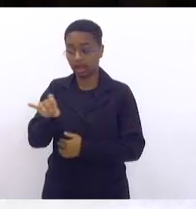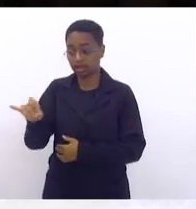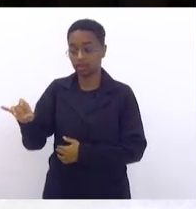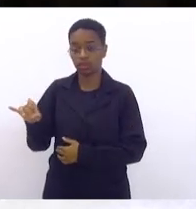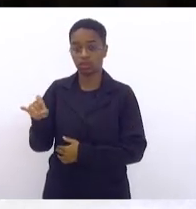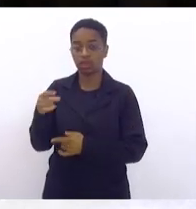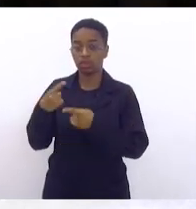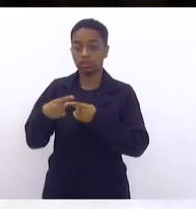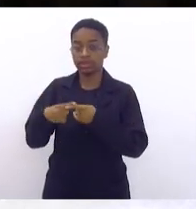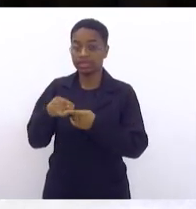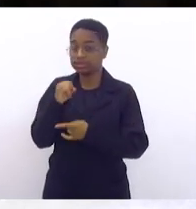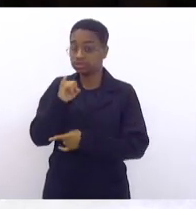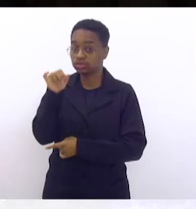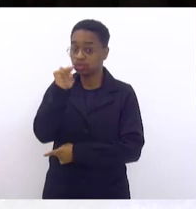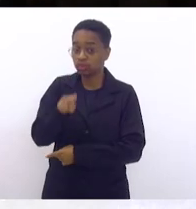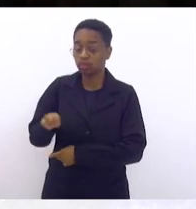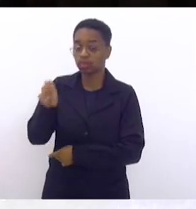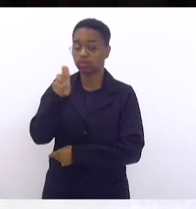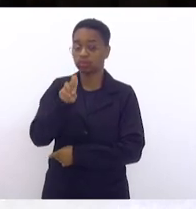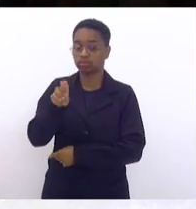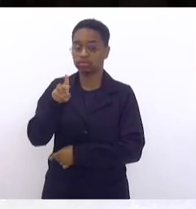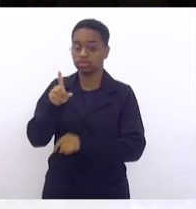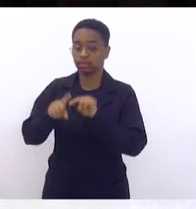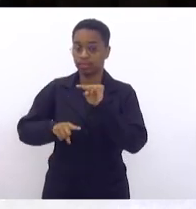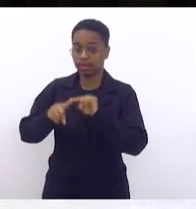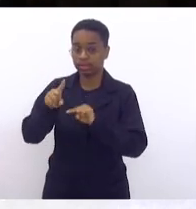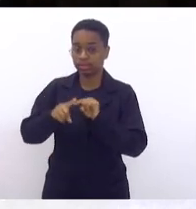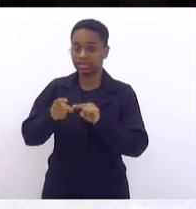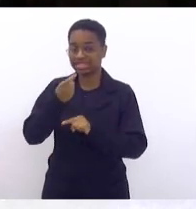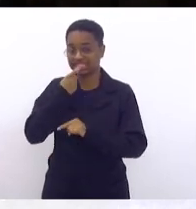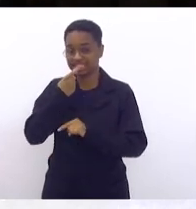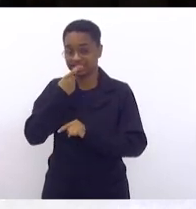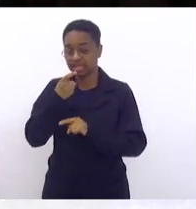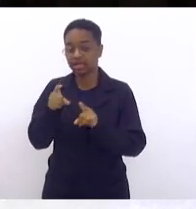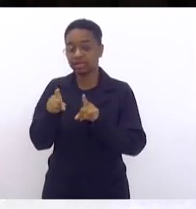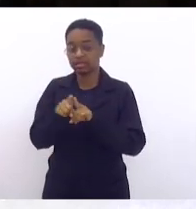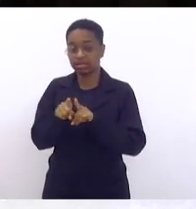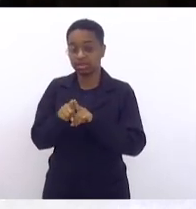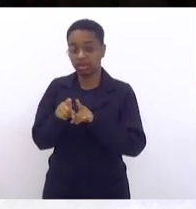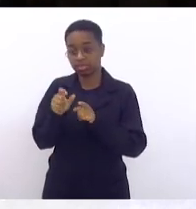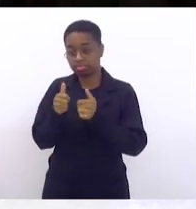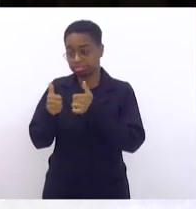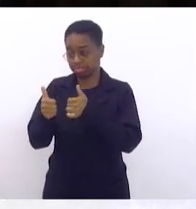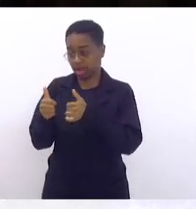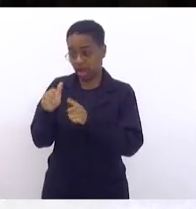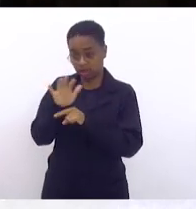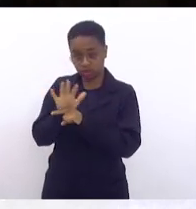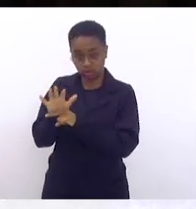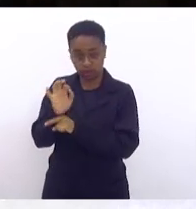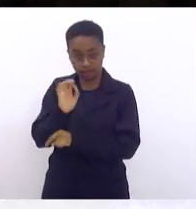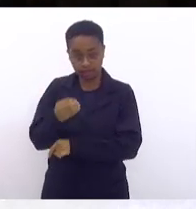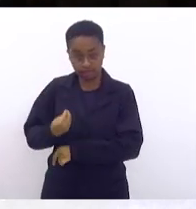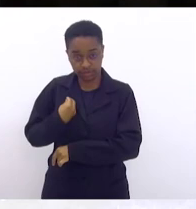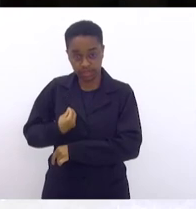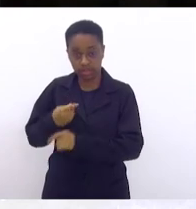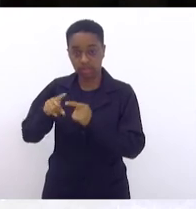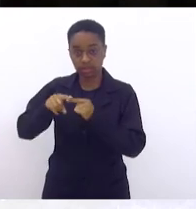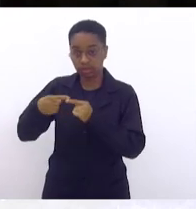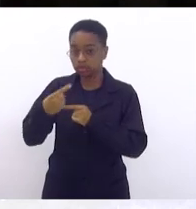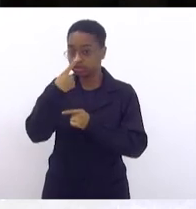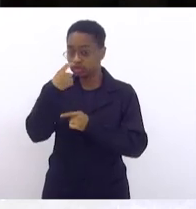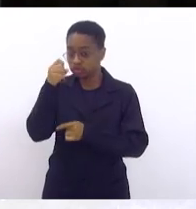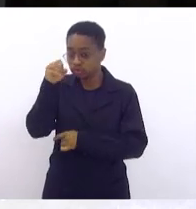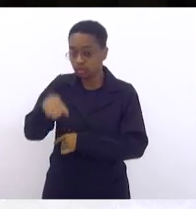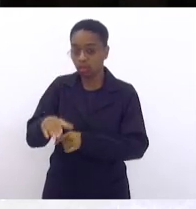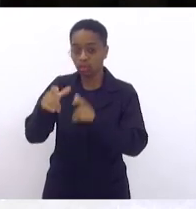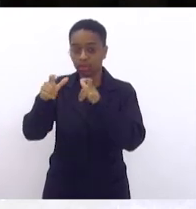se ela usou algum momento o material de plástico e isso Foi útil para a vida dela e ela descartou aquilo corretamente